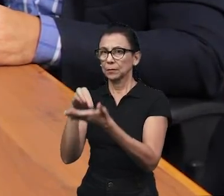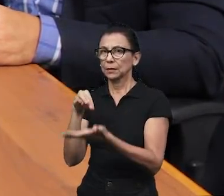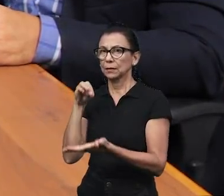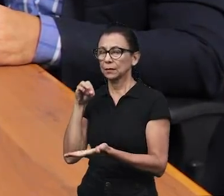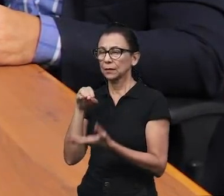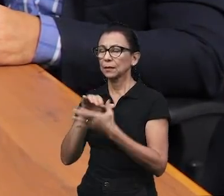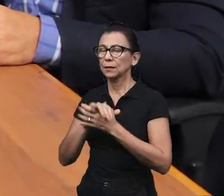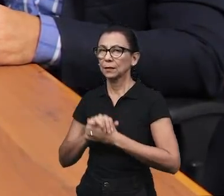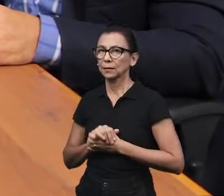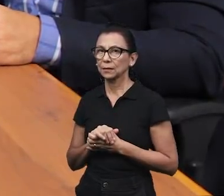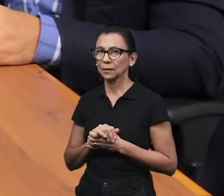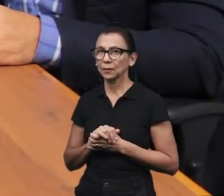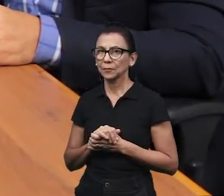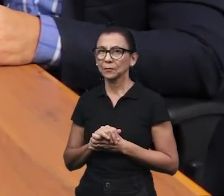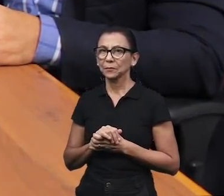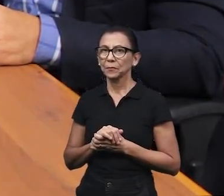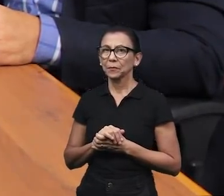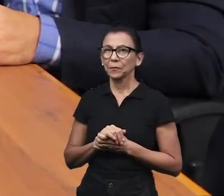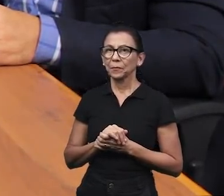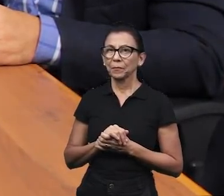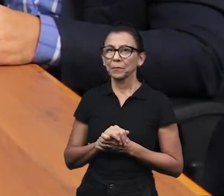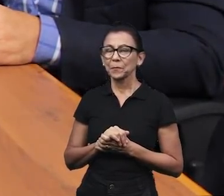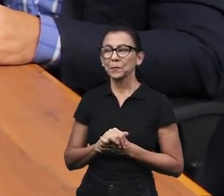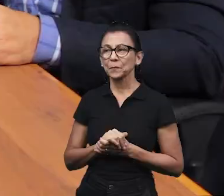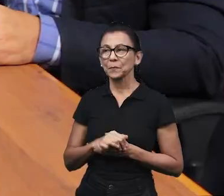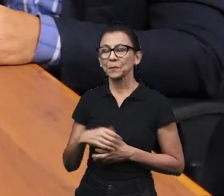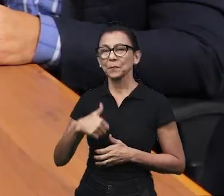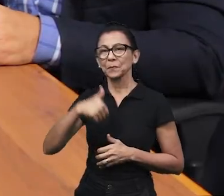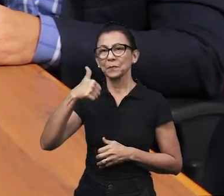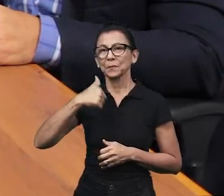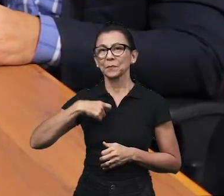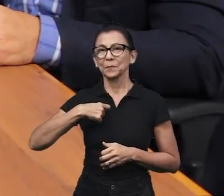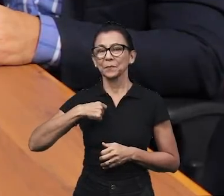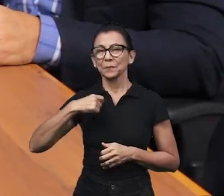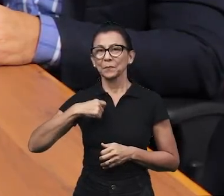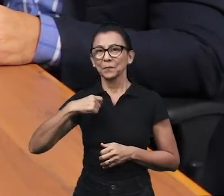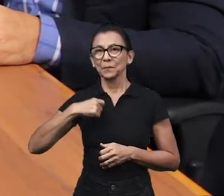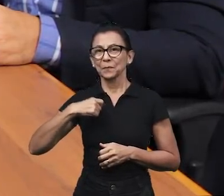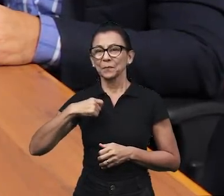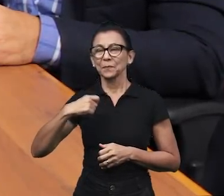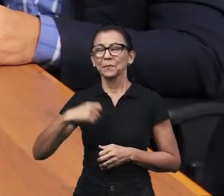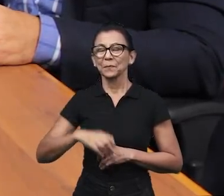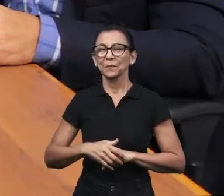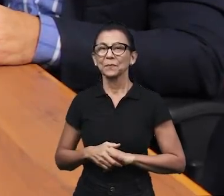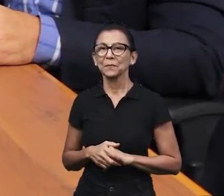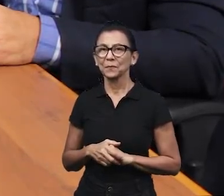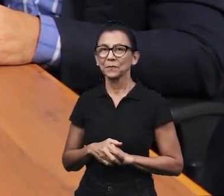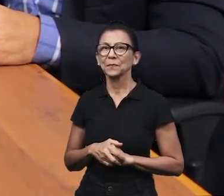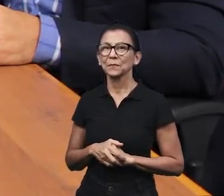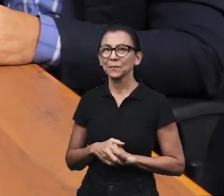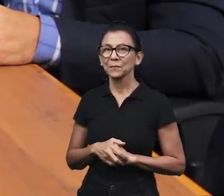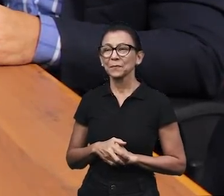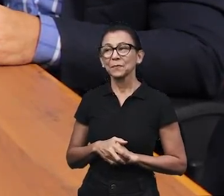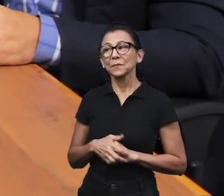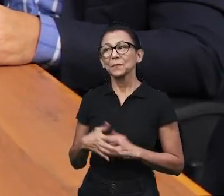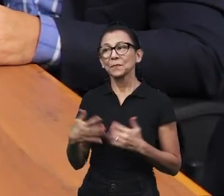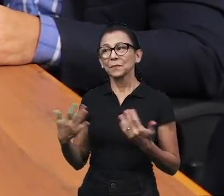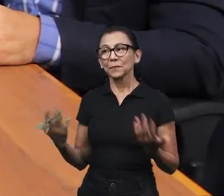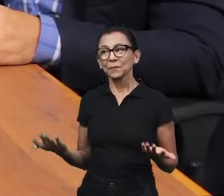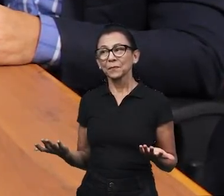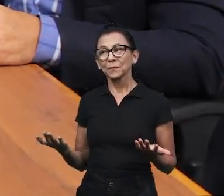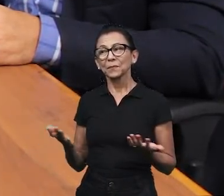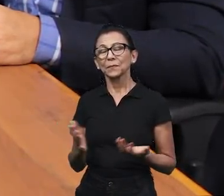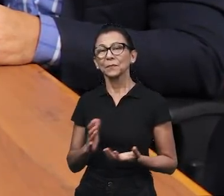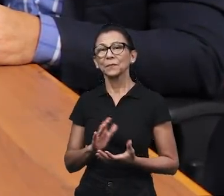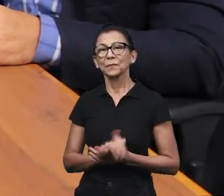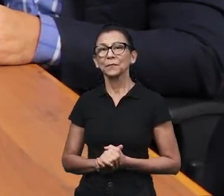que deu, né, entregou essa propriedade aqui sem nenhuma reserva, né, se dispôs de um bem que